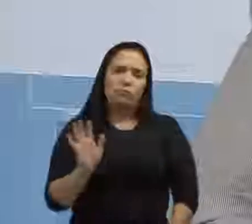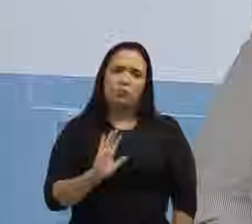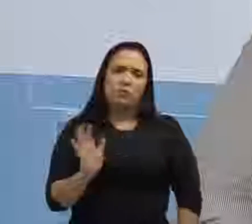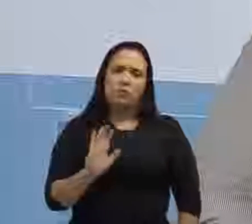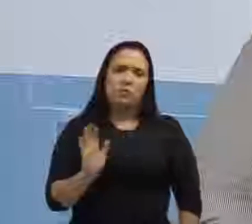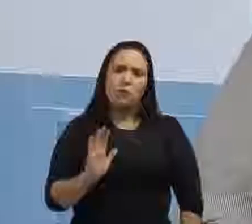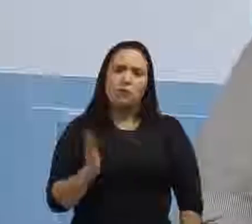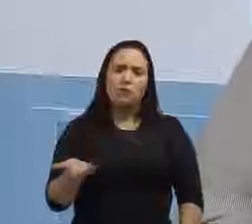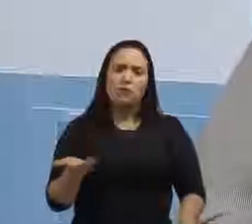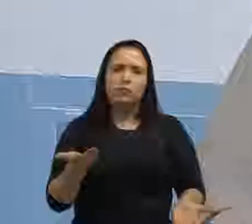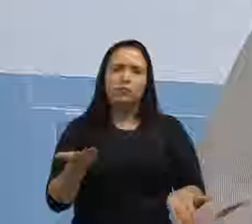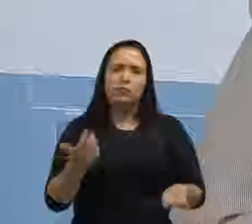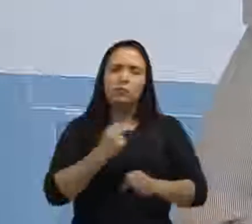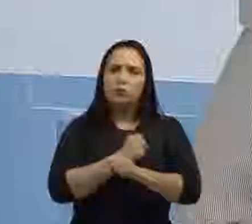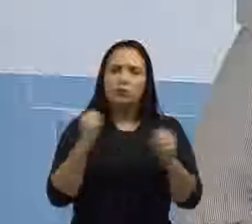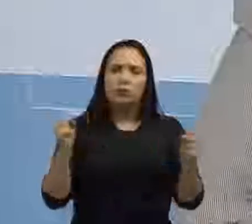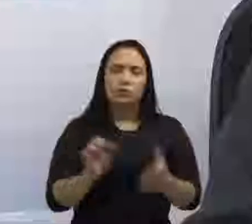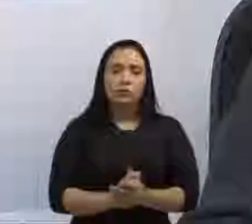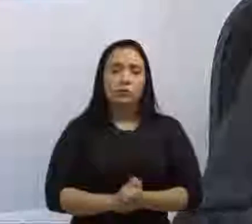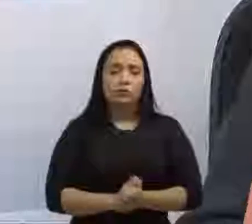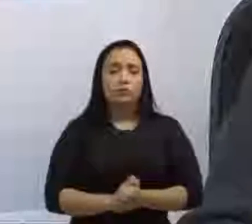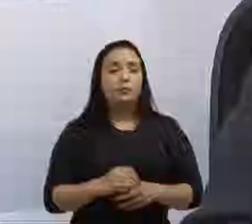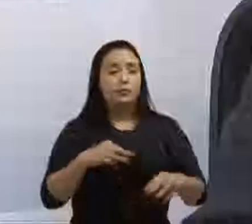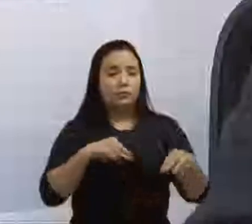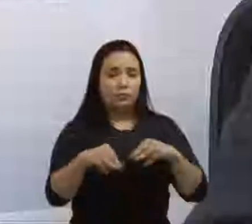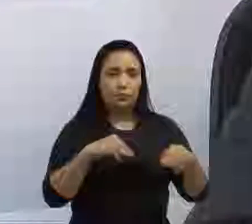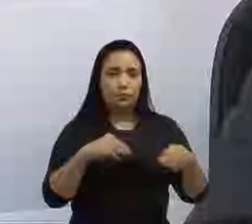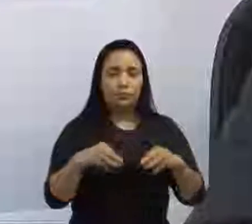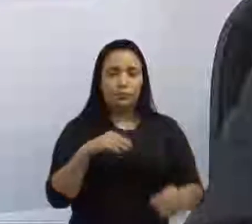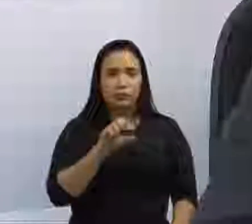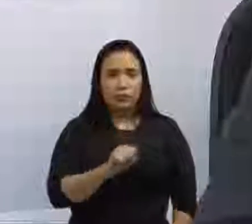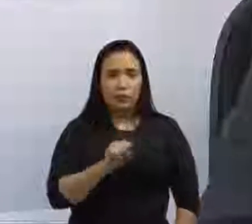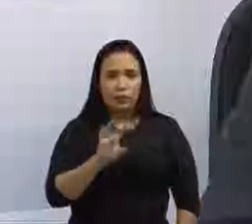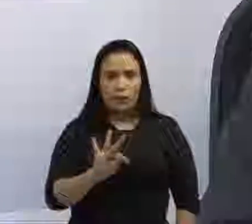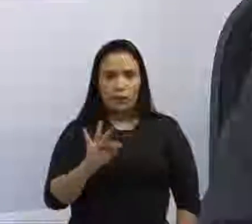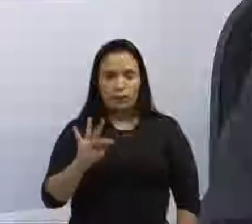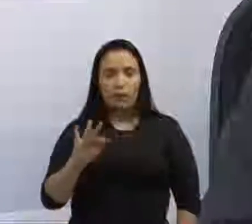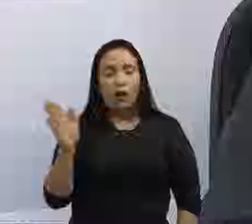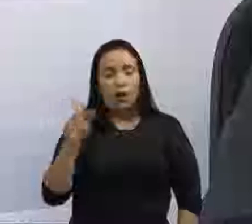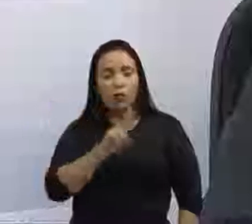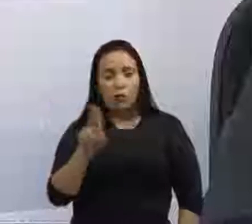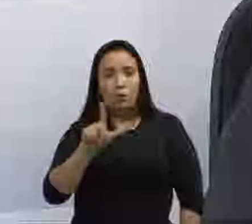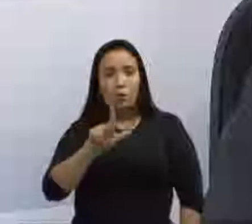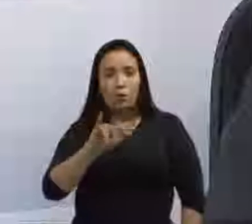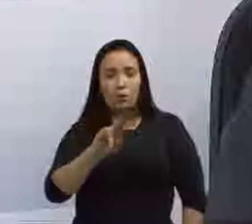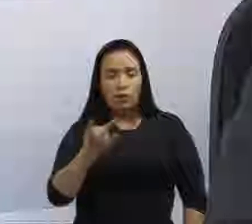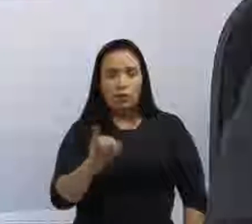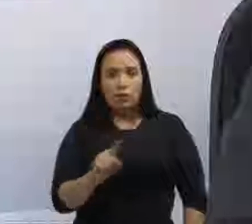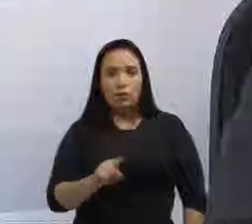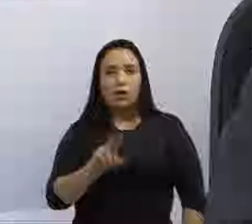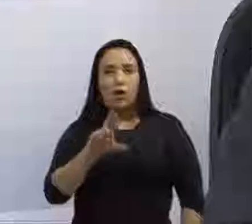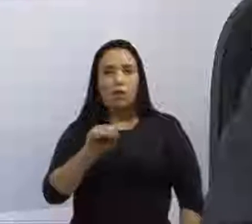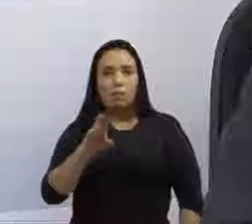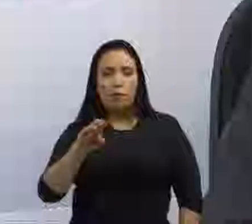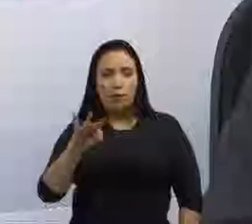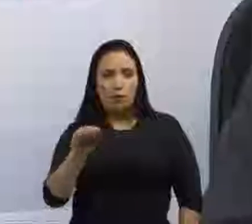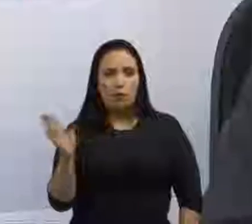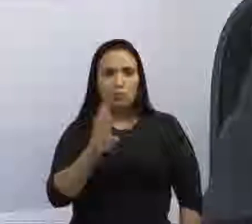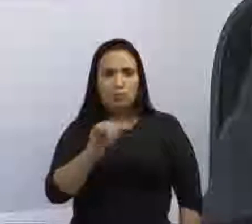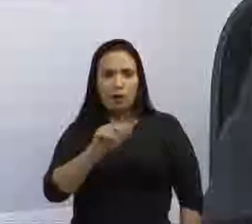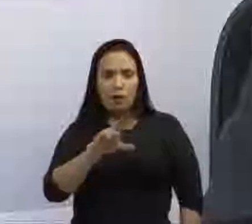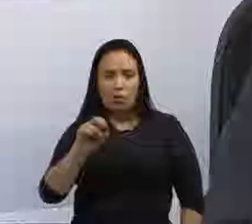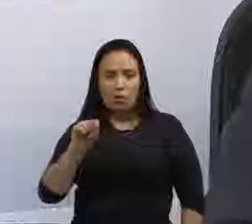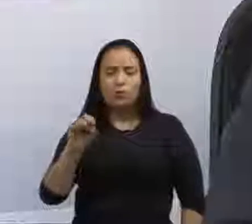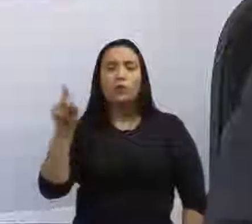muita gente, né, para que isso seja verdade. Olha, Frederico, o ministro do Supremo Tribunal Federal, Luiz Roberto Barroso, determinou, na última terça-feira,